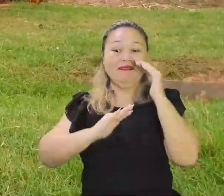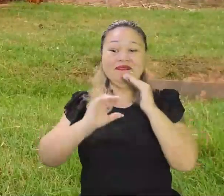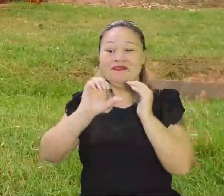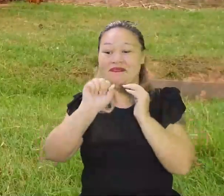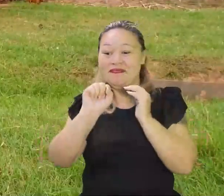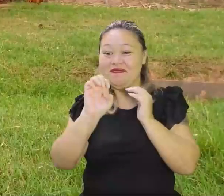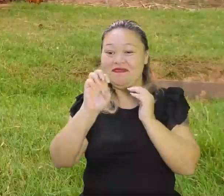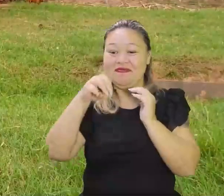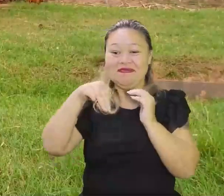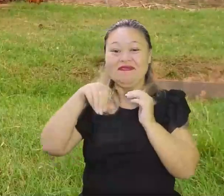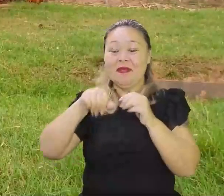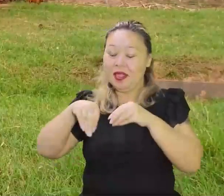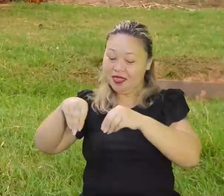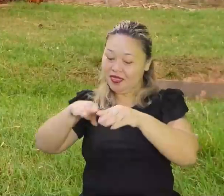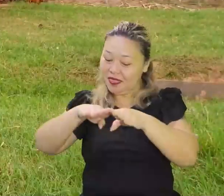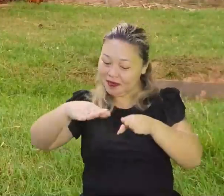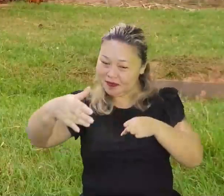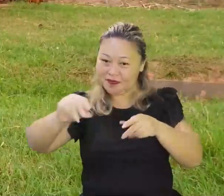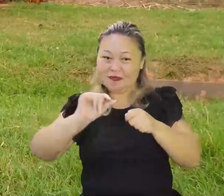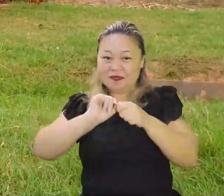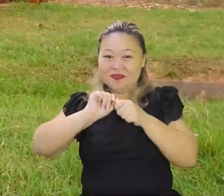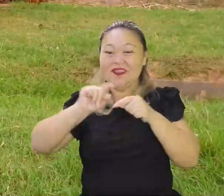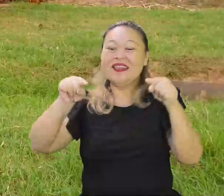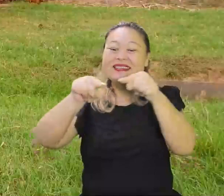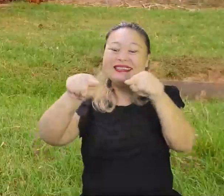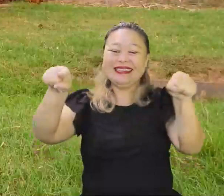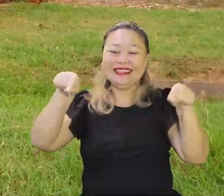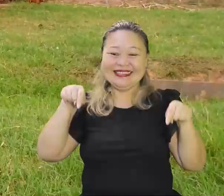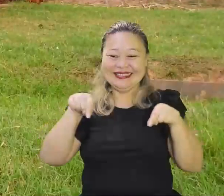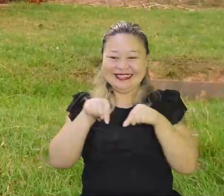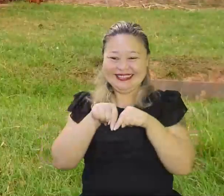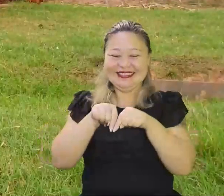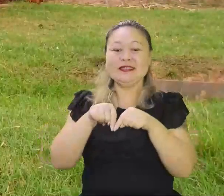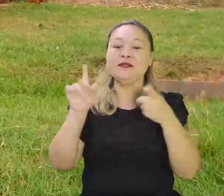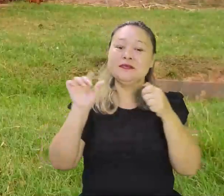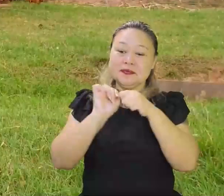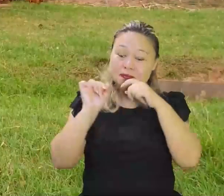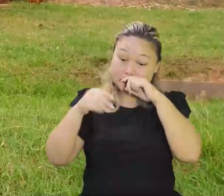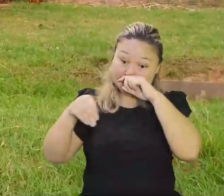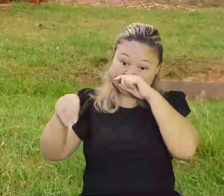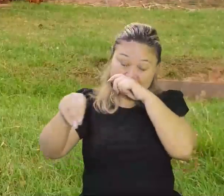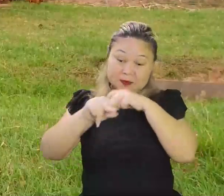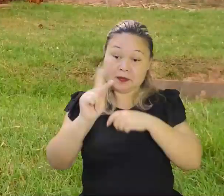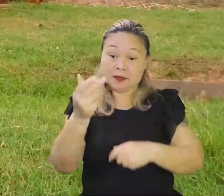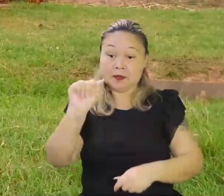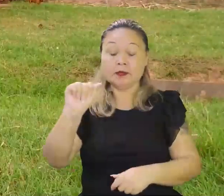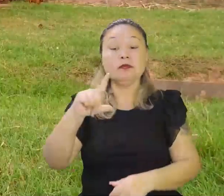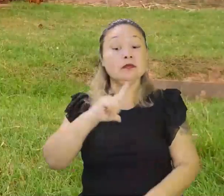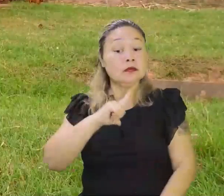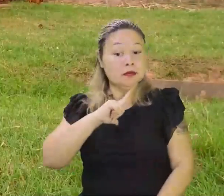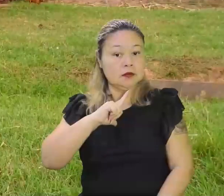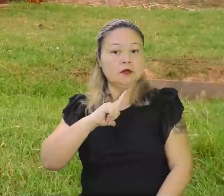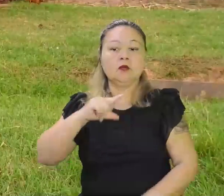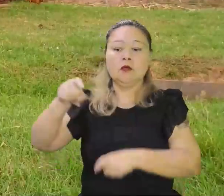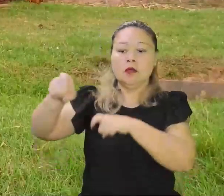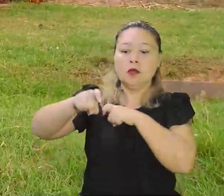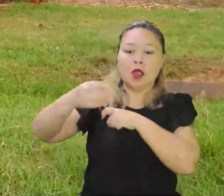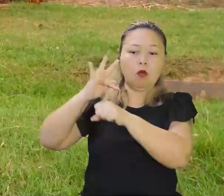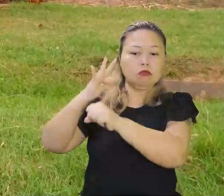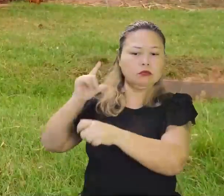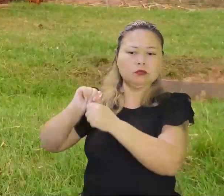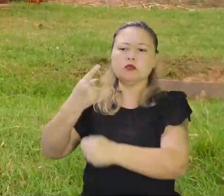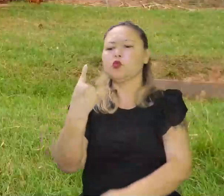Gramadozinho bom. Mas olha lá, já jogamos ali um campo. Mas ali é 1 hectare. Geralmente quem tem sítio, fazenda, não tem